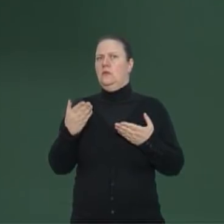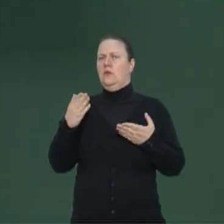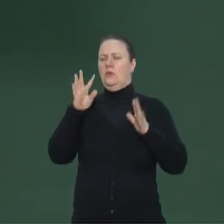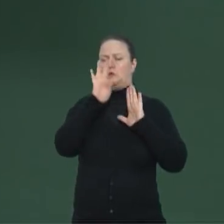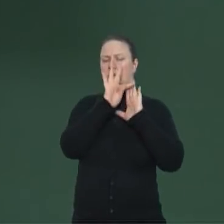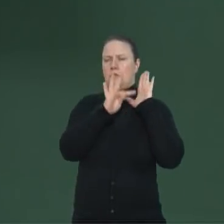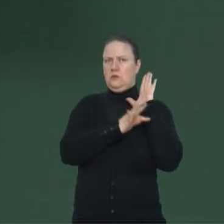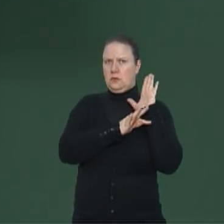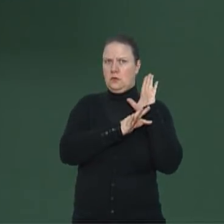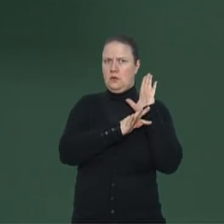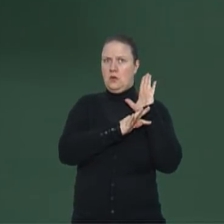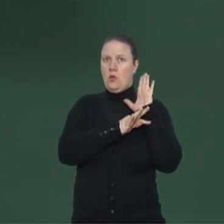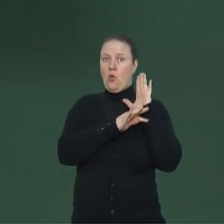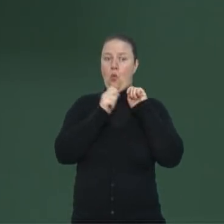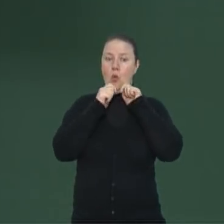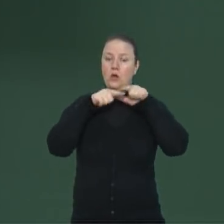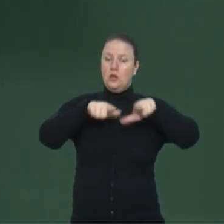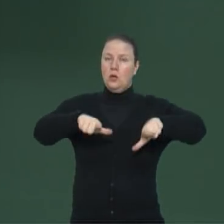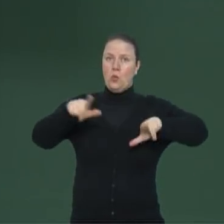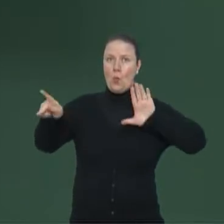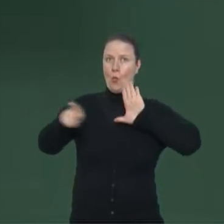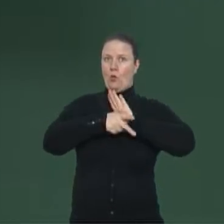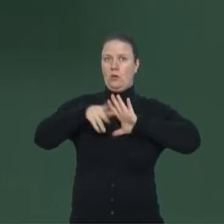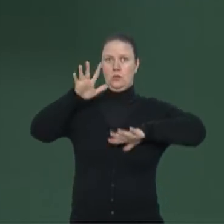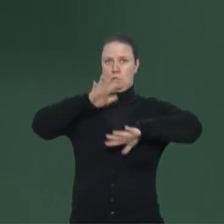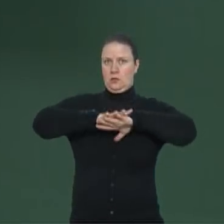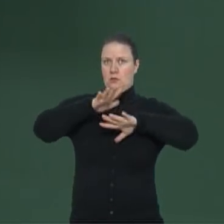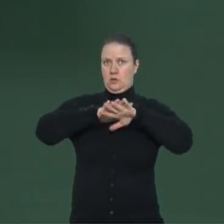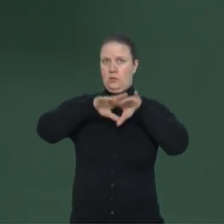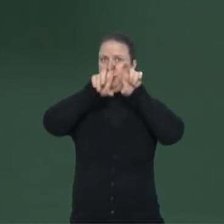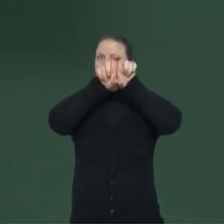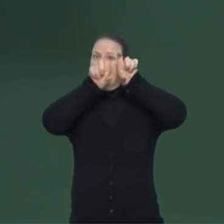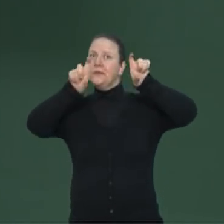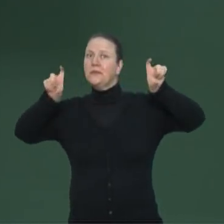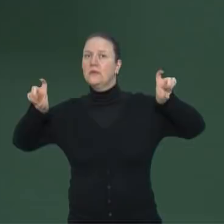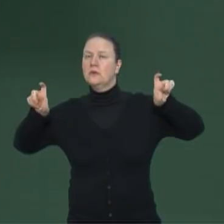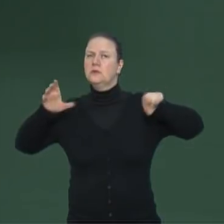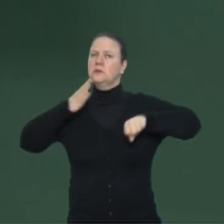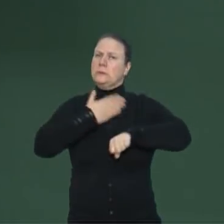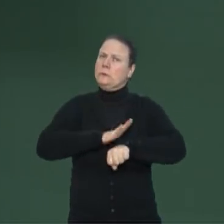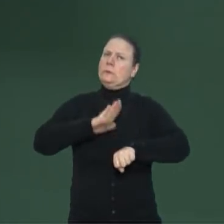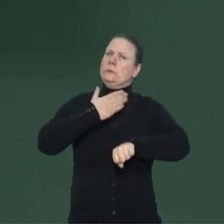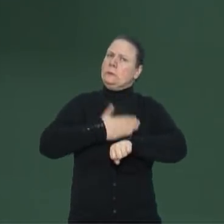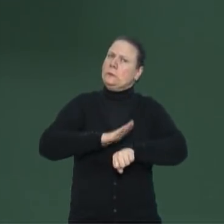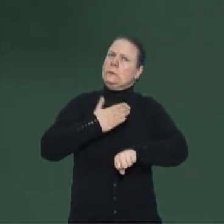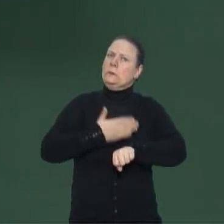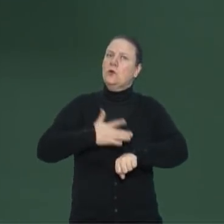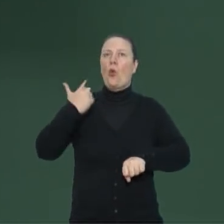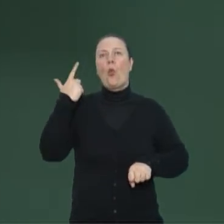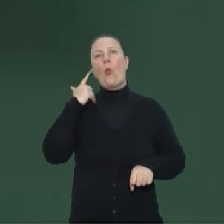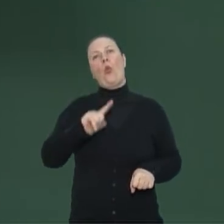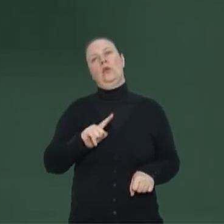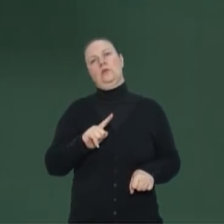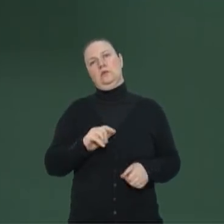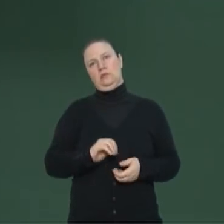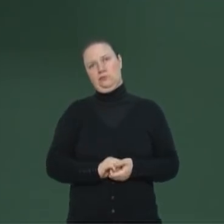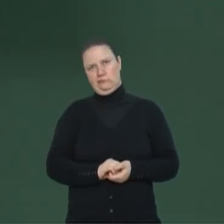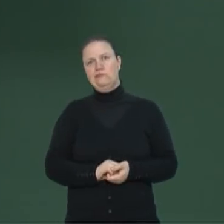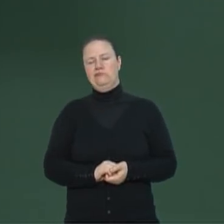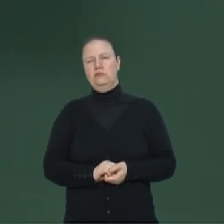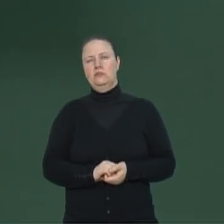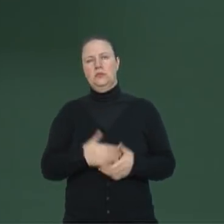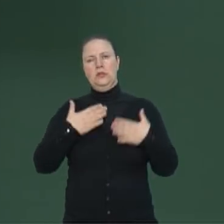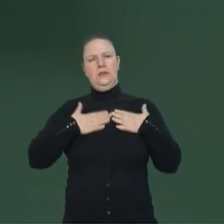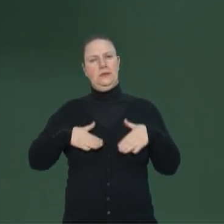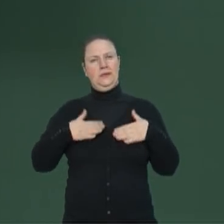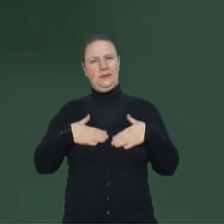para a linguagem matemática, ou seja, escrever a equação, né? Mas com treino aí você consegue fazer isso tranquilamente, né? Então